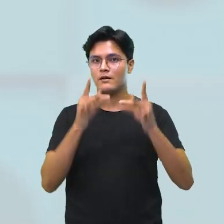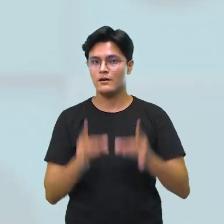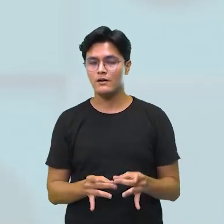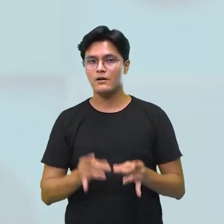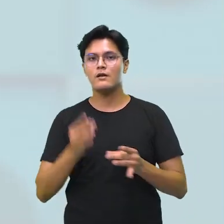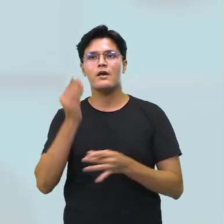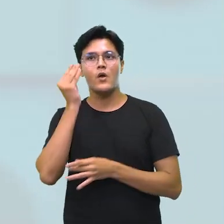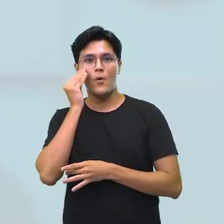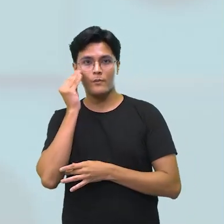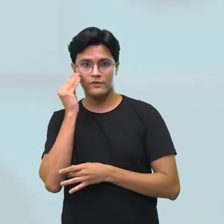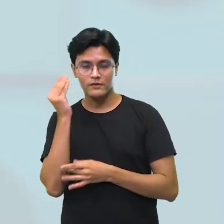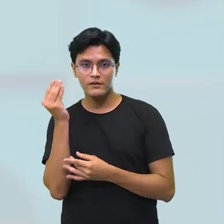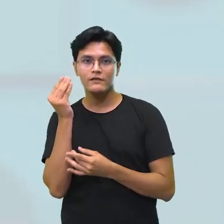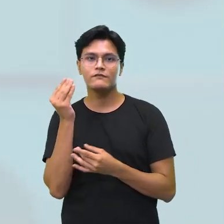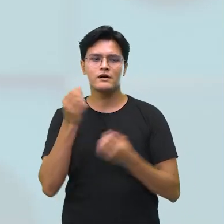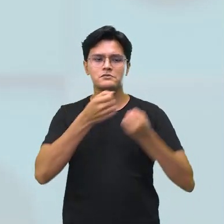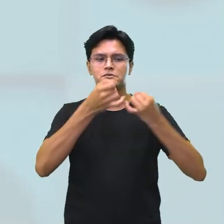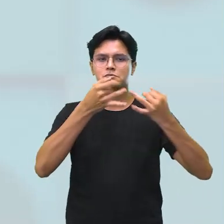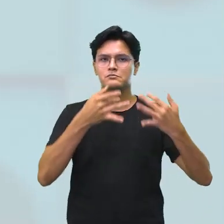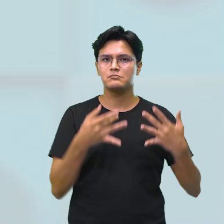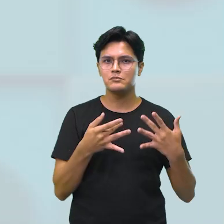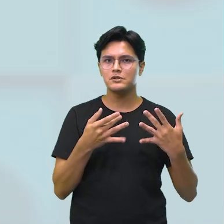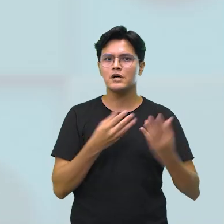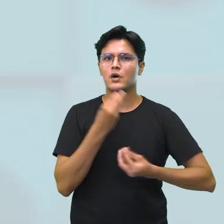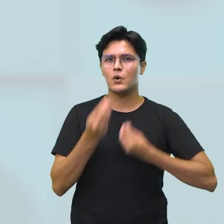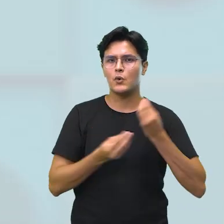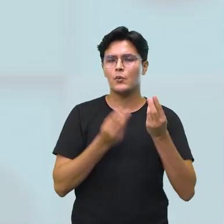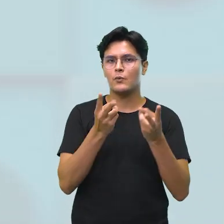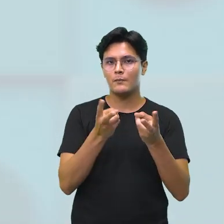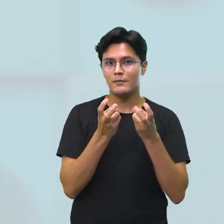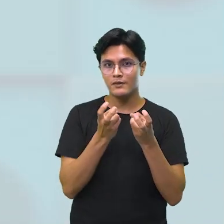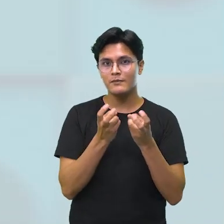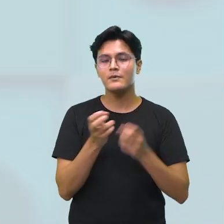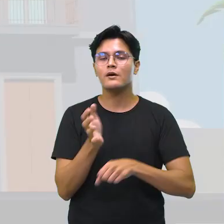nossa impressão, eu quero que vocês prestem muita atenção nessa animação.